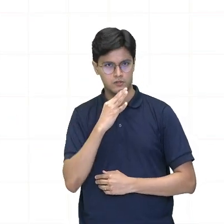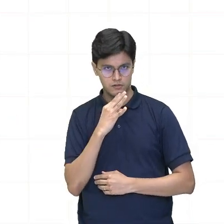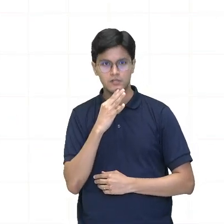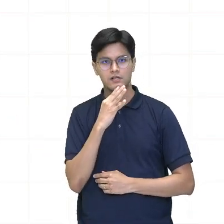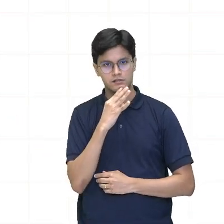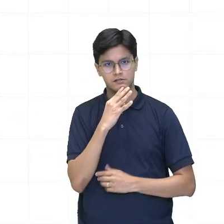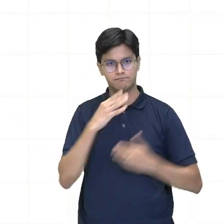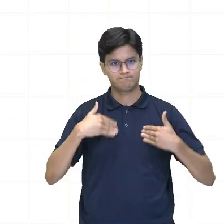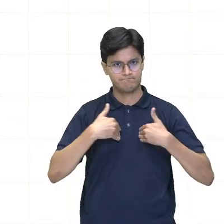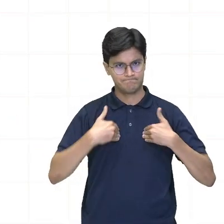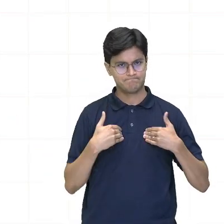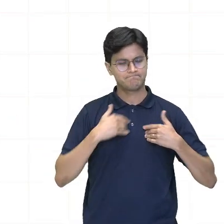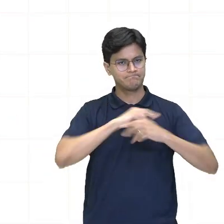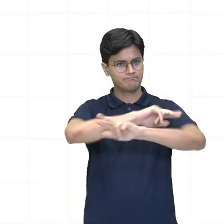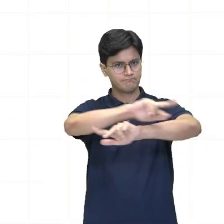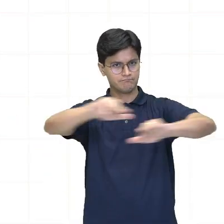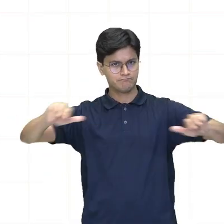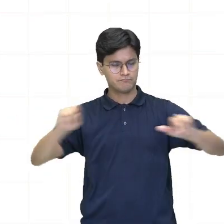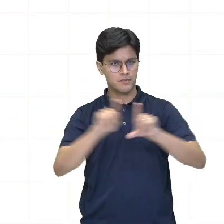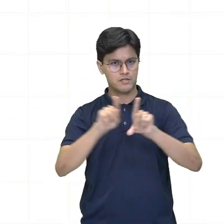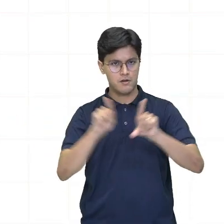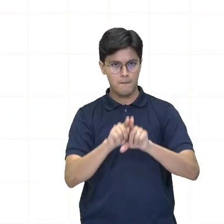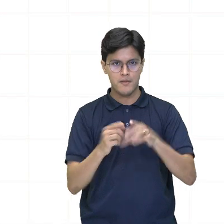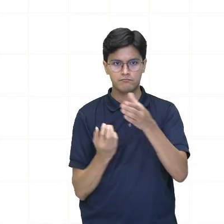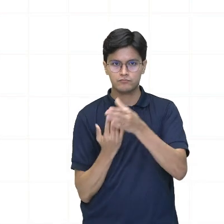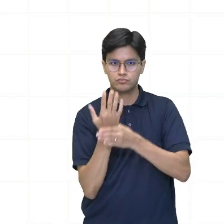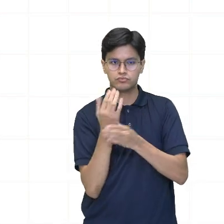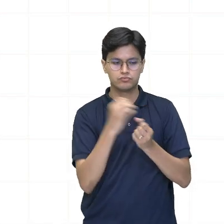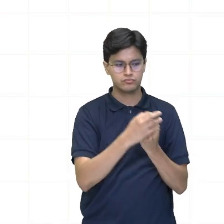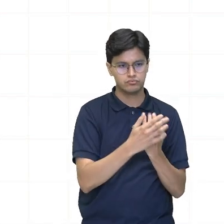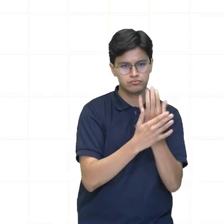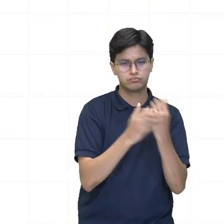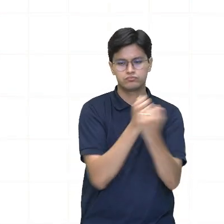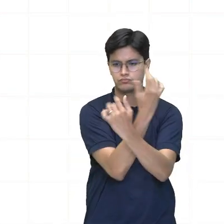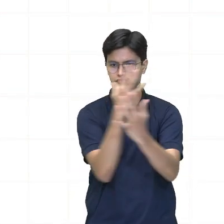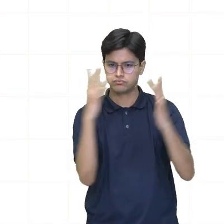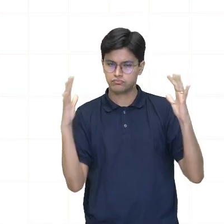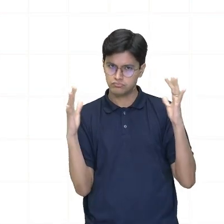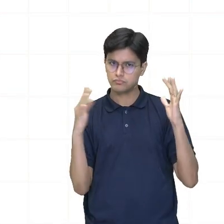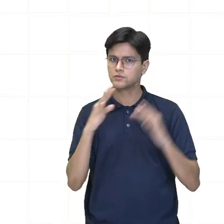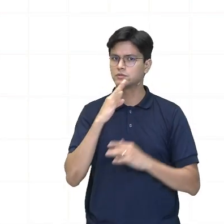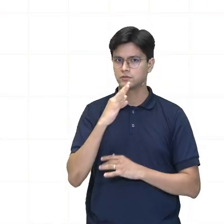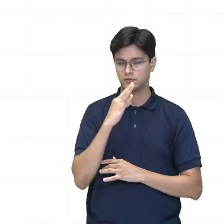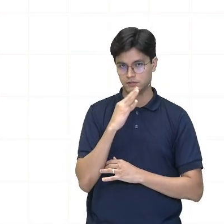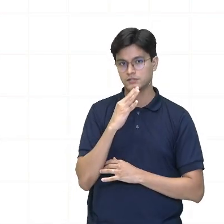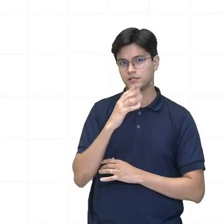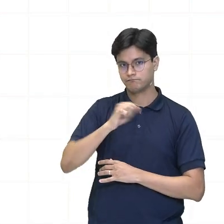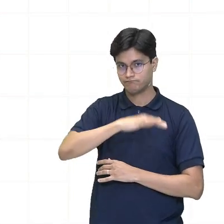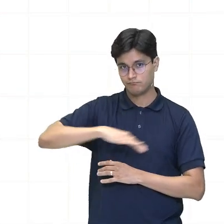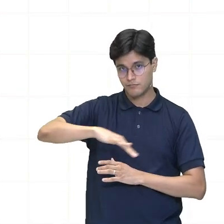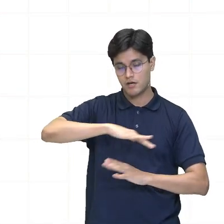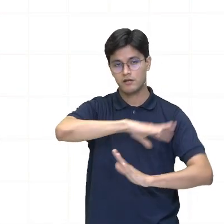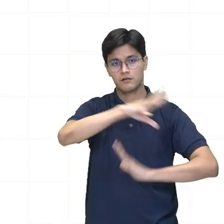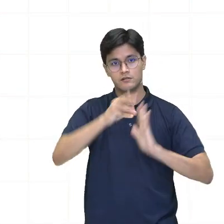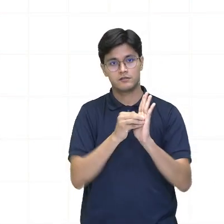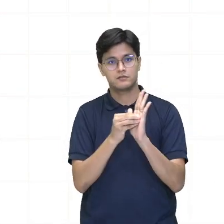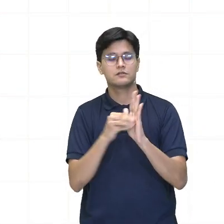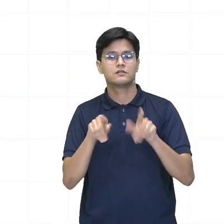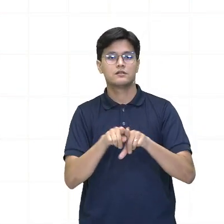ou seja, dos animais e dos vegetais presentes na área da floresta amazônica, usam as